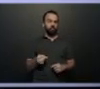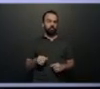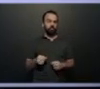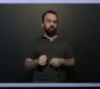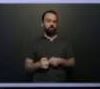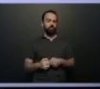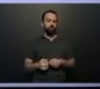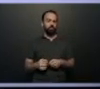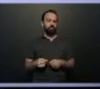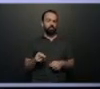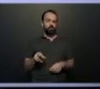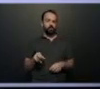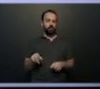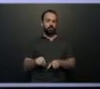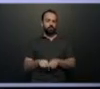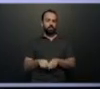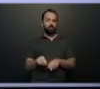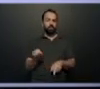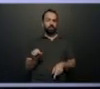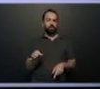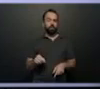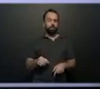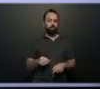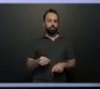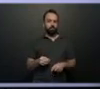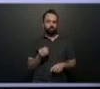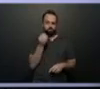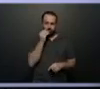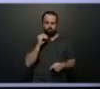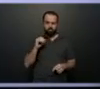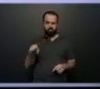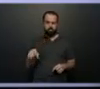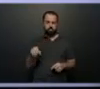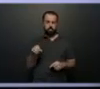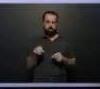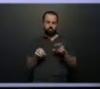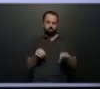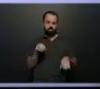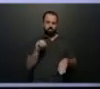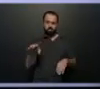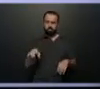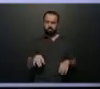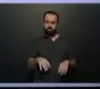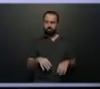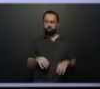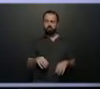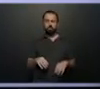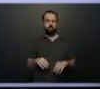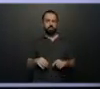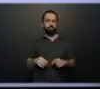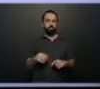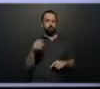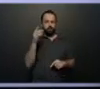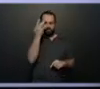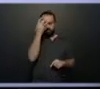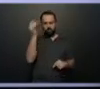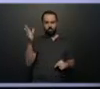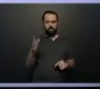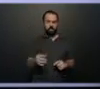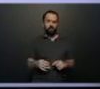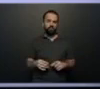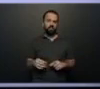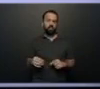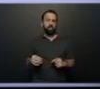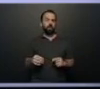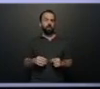uma oferta maior de produtos, ficou muito mais fácil comprar, usar, descartar e